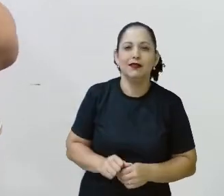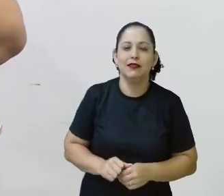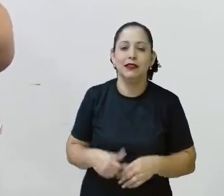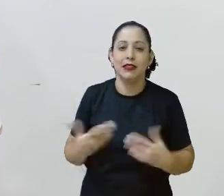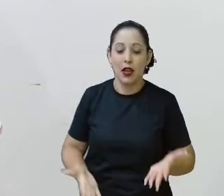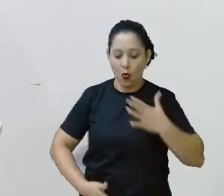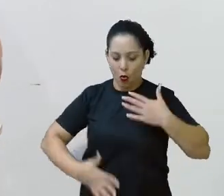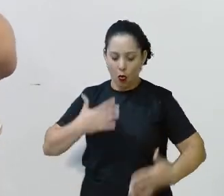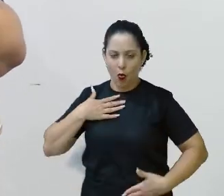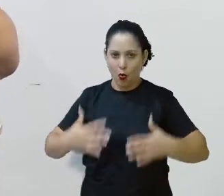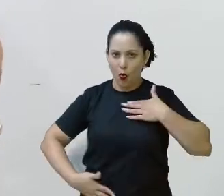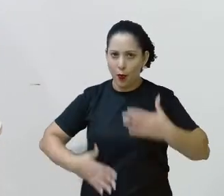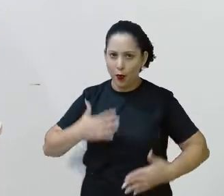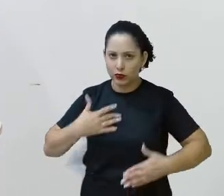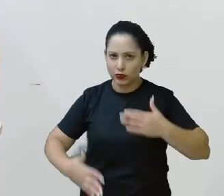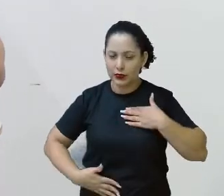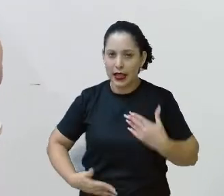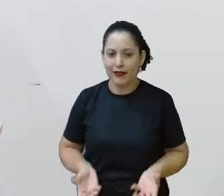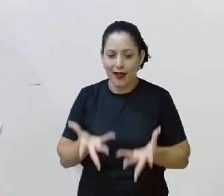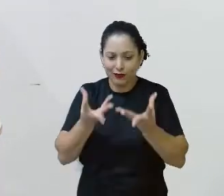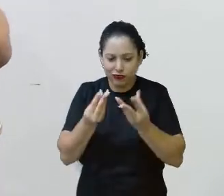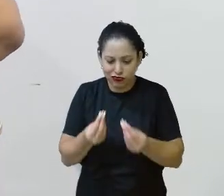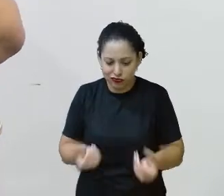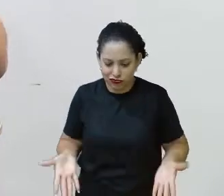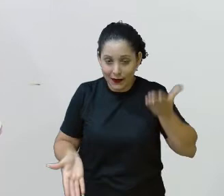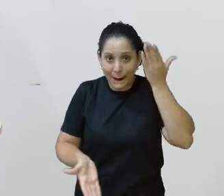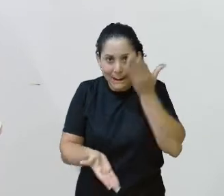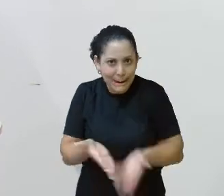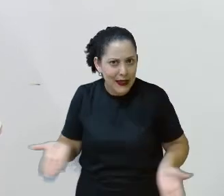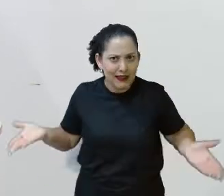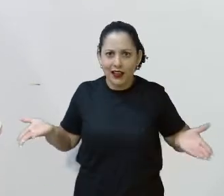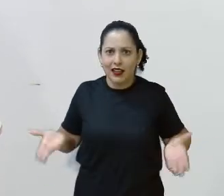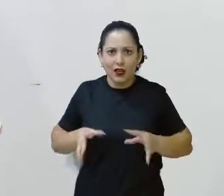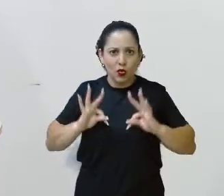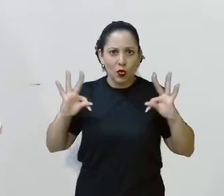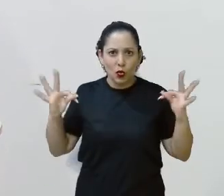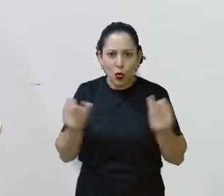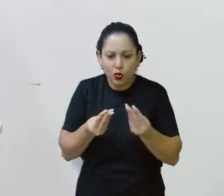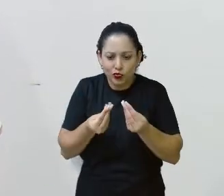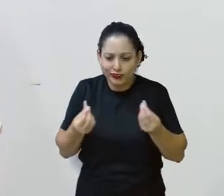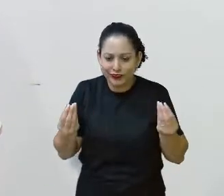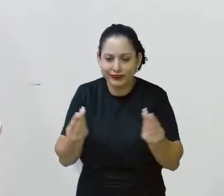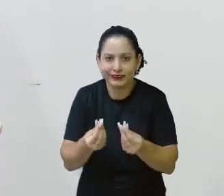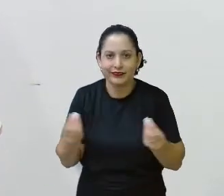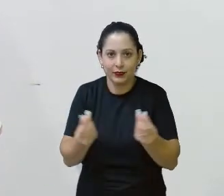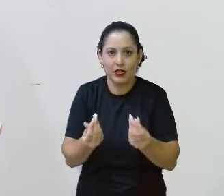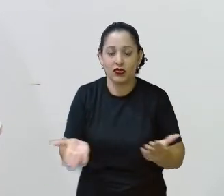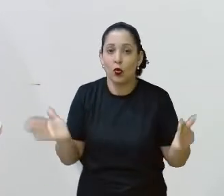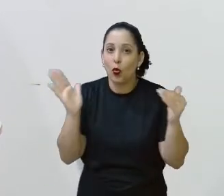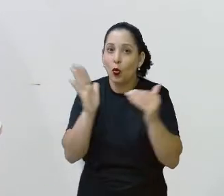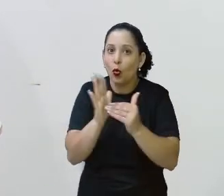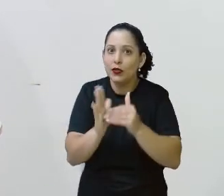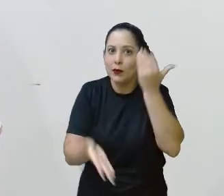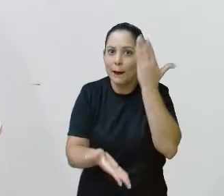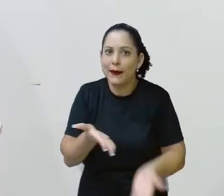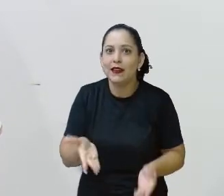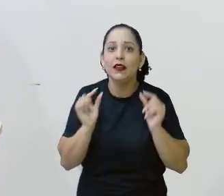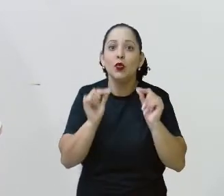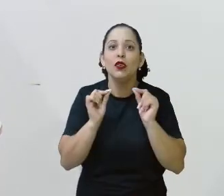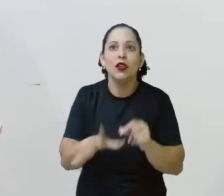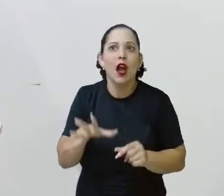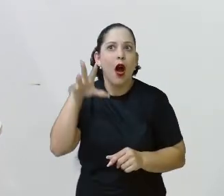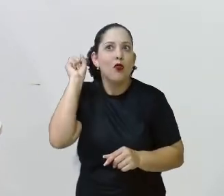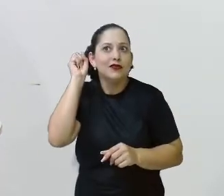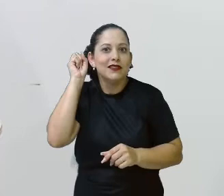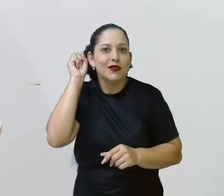nosso corpo que começa a perder, não é, todos os sinais vitais, o último a ser perdido é a audição. Então, veja,